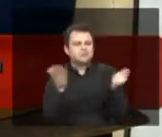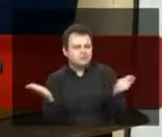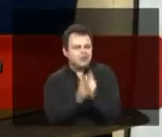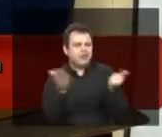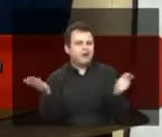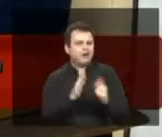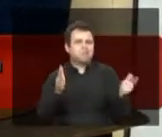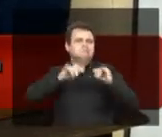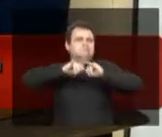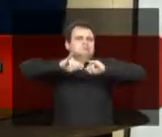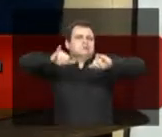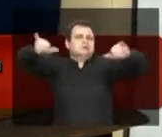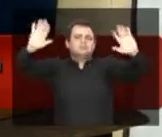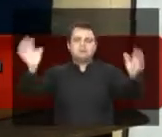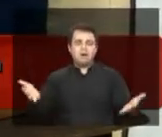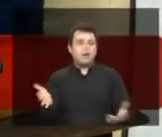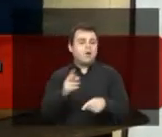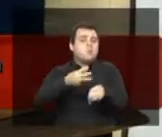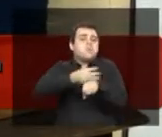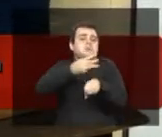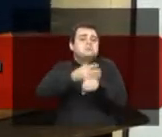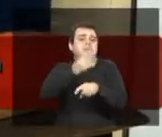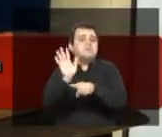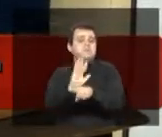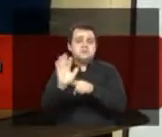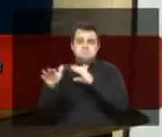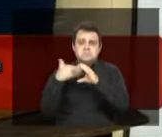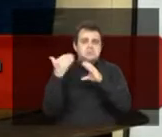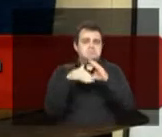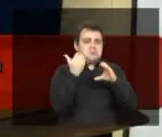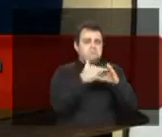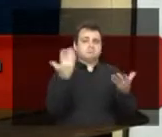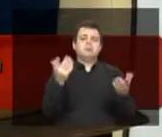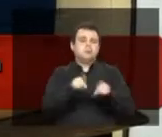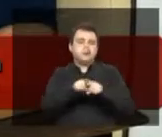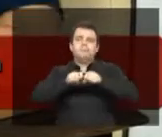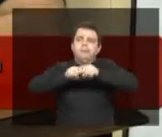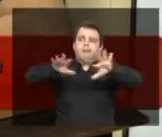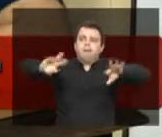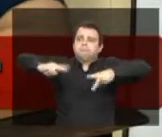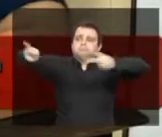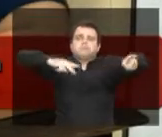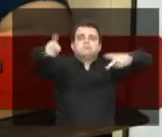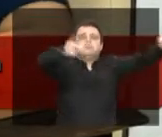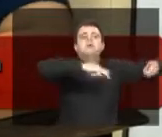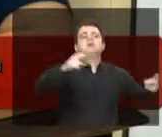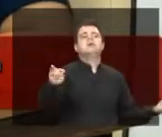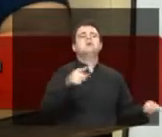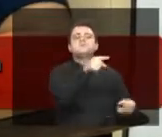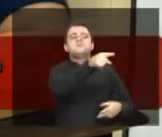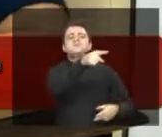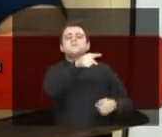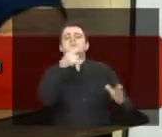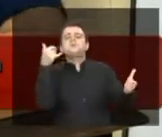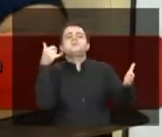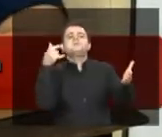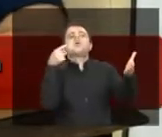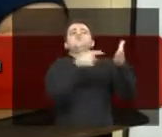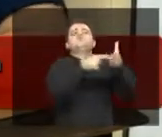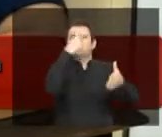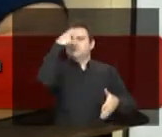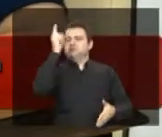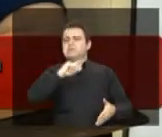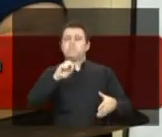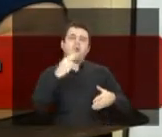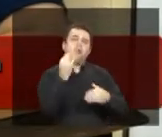impresso e também os vídeos de WhatsApp? Eu quero saber quem que nunca recebeu uma denúncia dessa ou viu ali pela internet